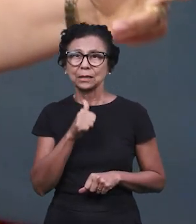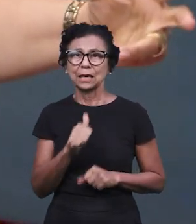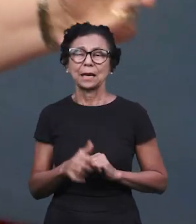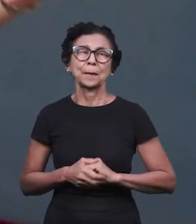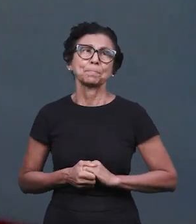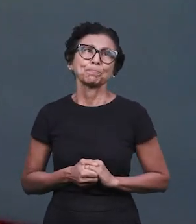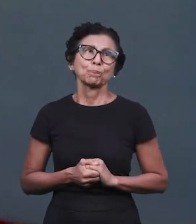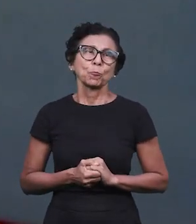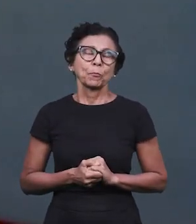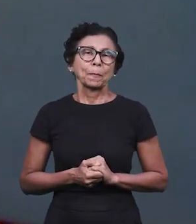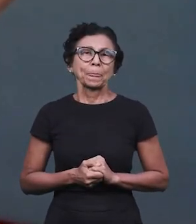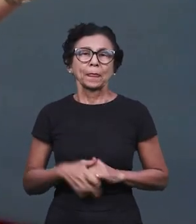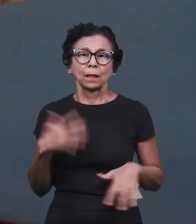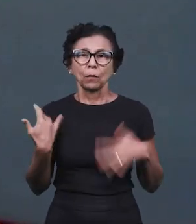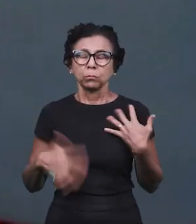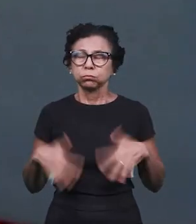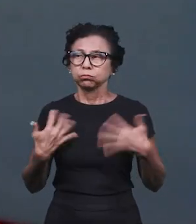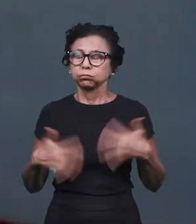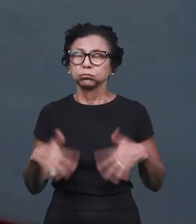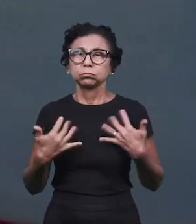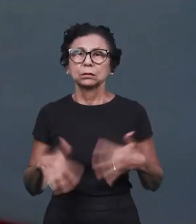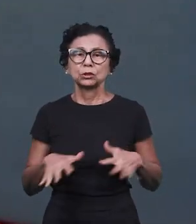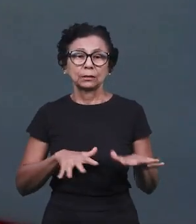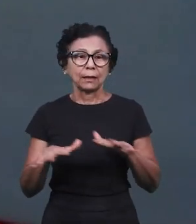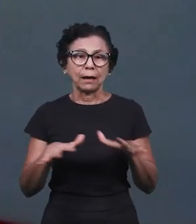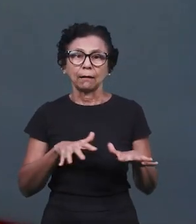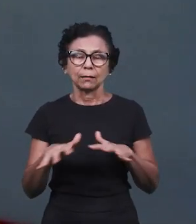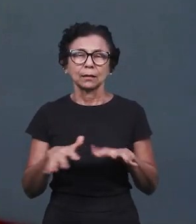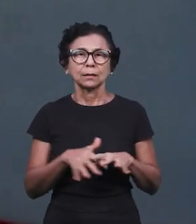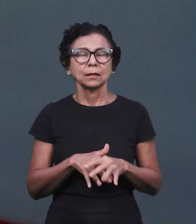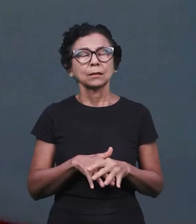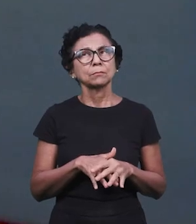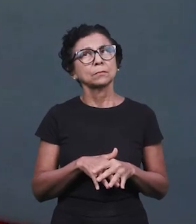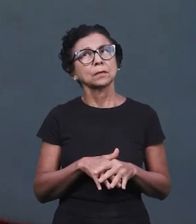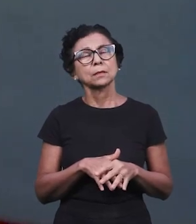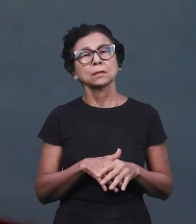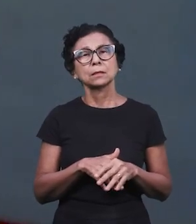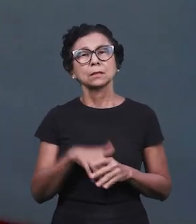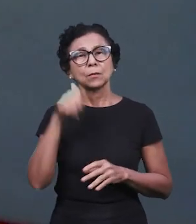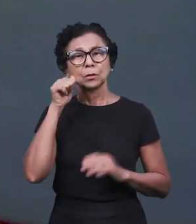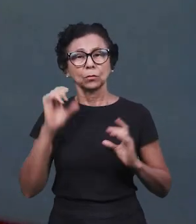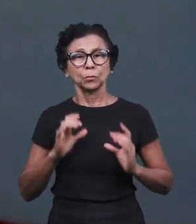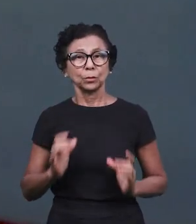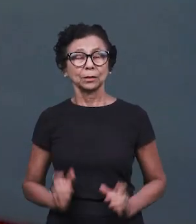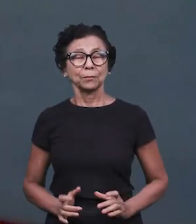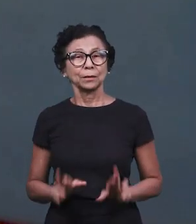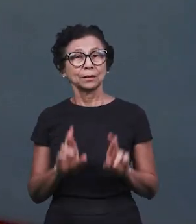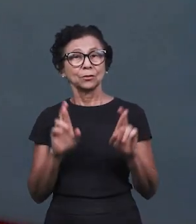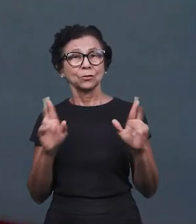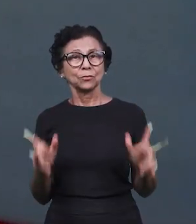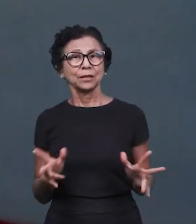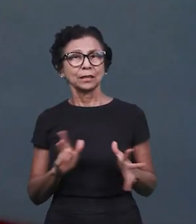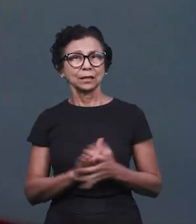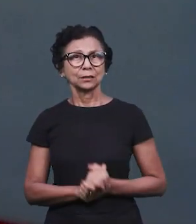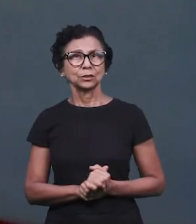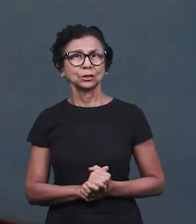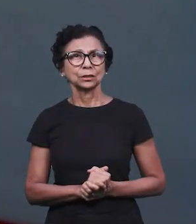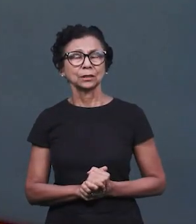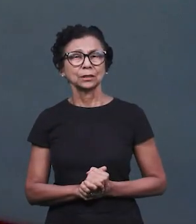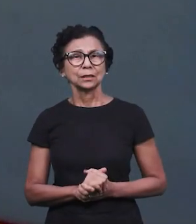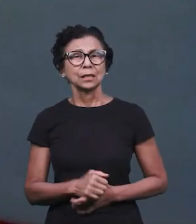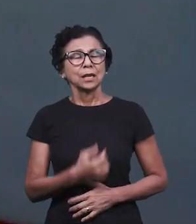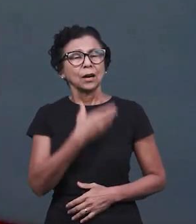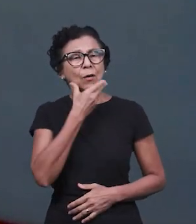outro componente, que é a desatenção, né? A outra coisa que interfere muito no desempenho masculino é